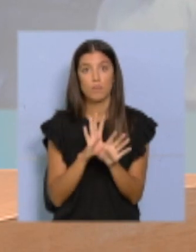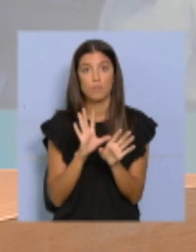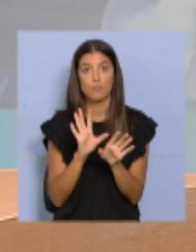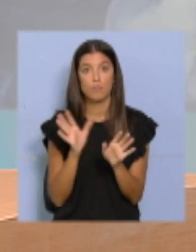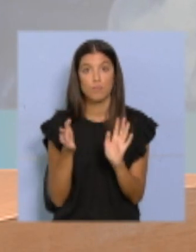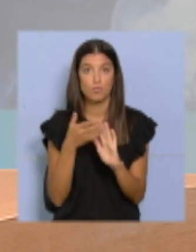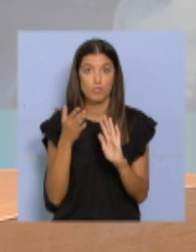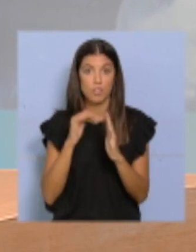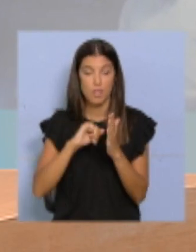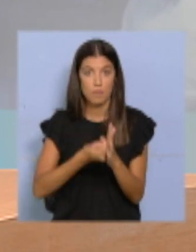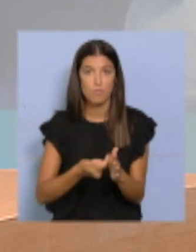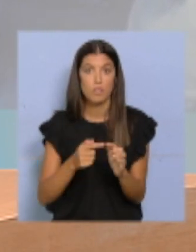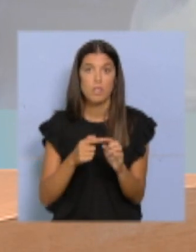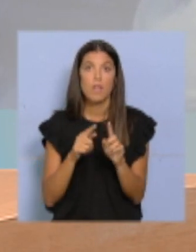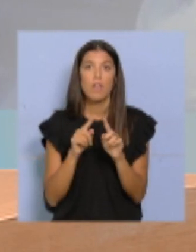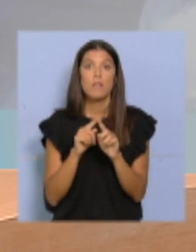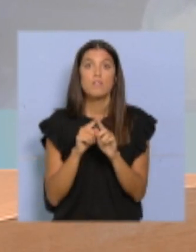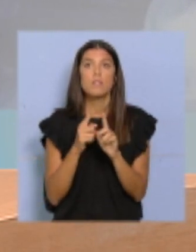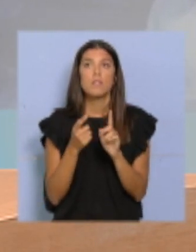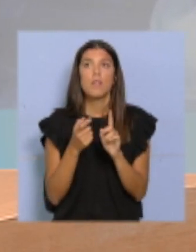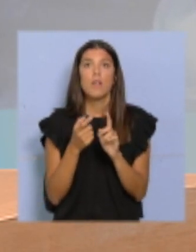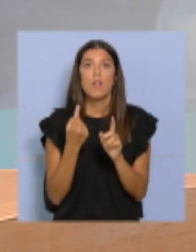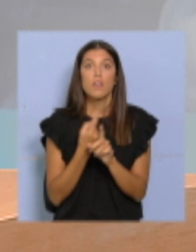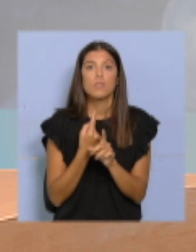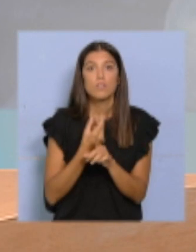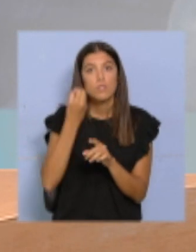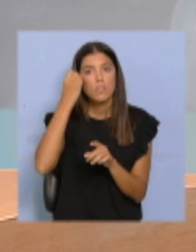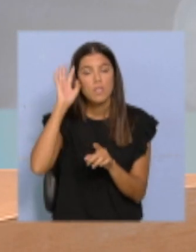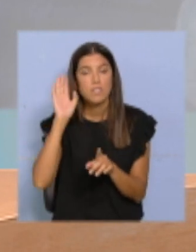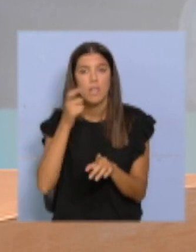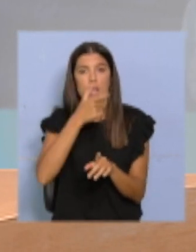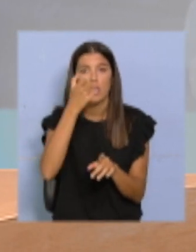as coisas ficaram esquecidas, as pessoas ficaram fechadas nas